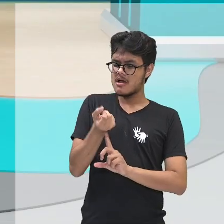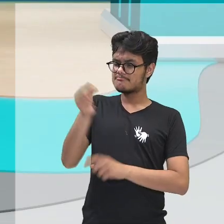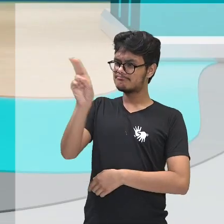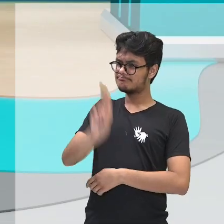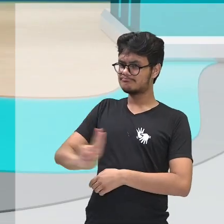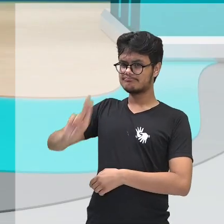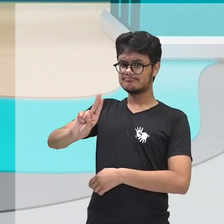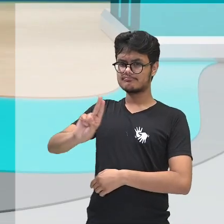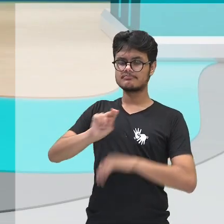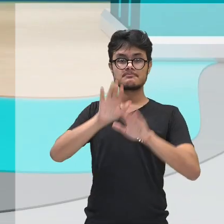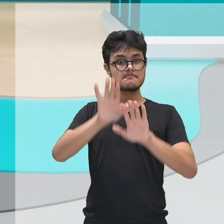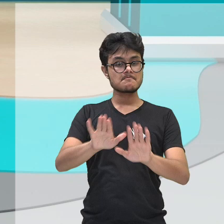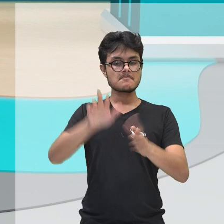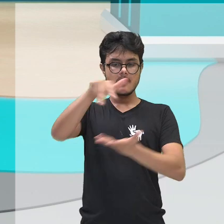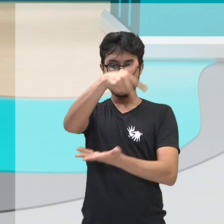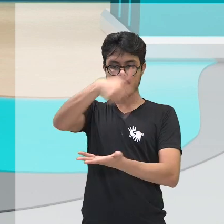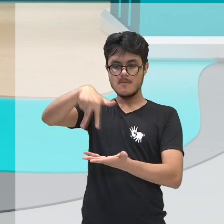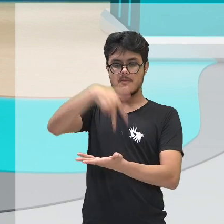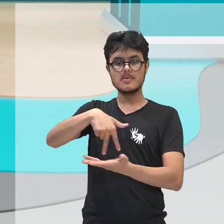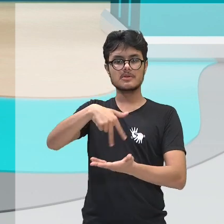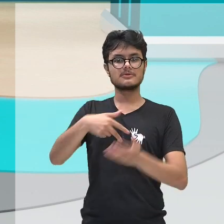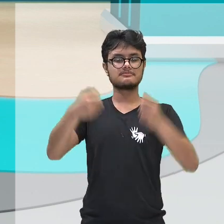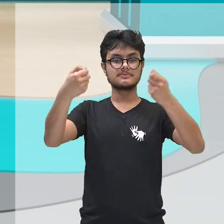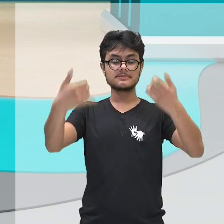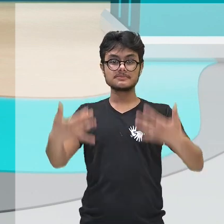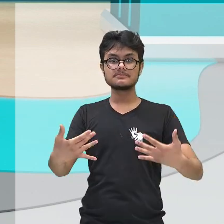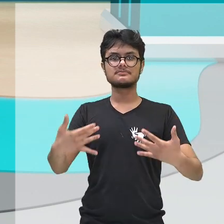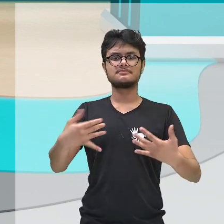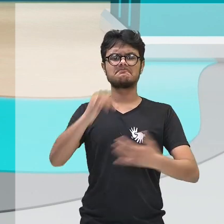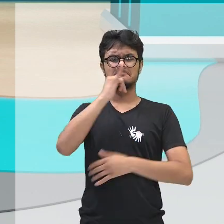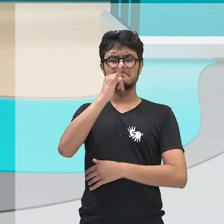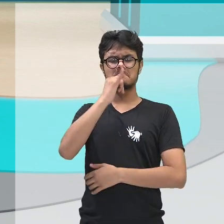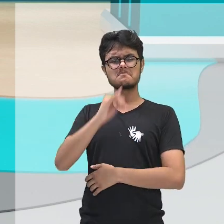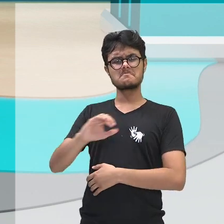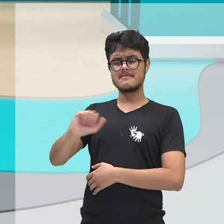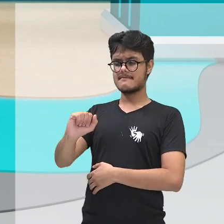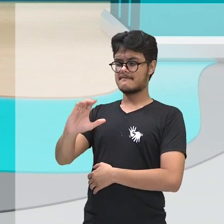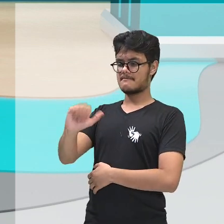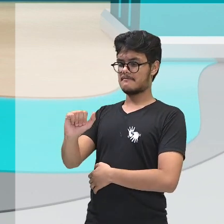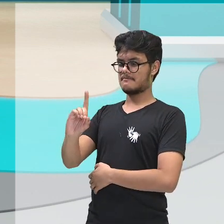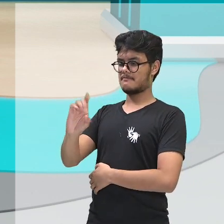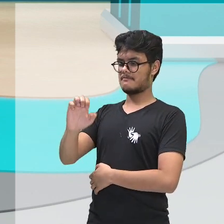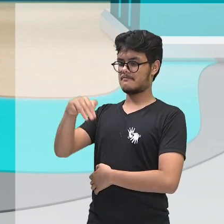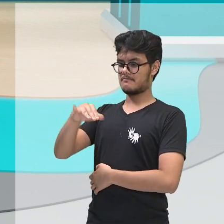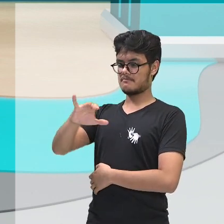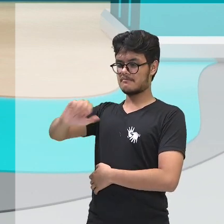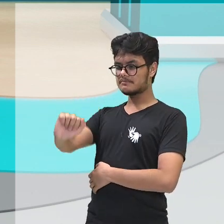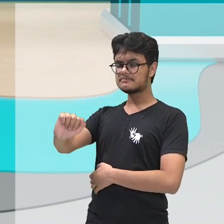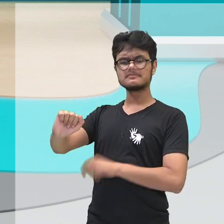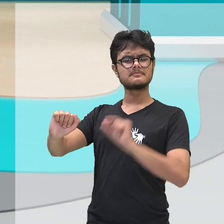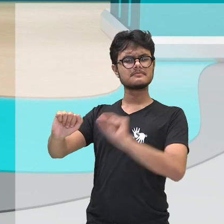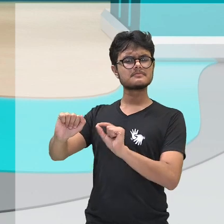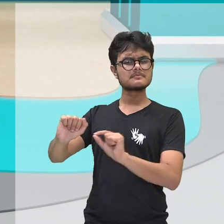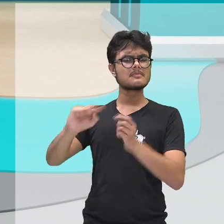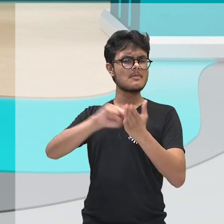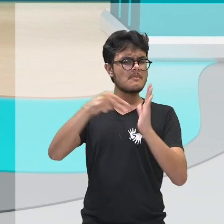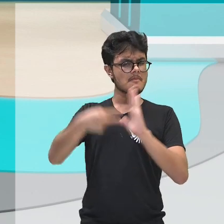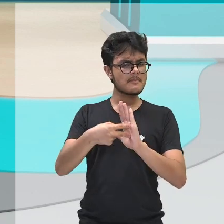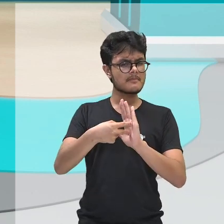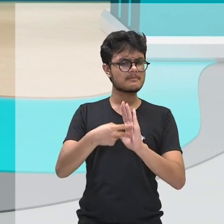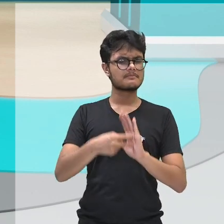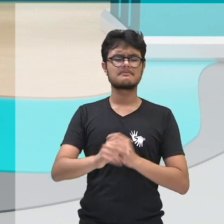quando eu falo para vocês, que ela diz uma dança acadêmica. Lembra quando nós falamos nas artes plásticas que a